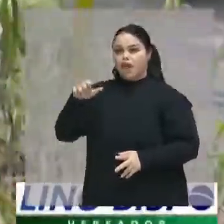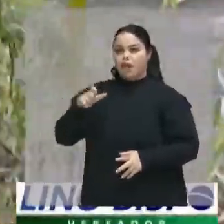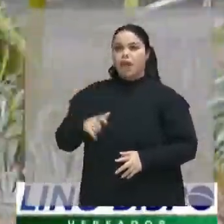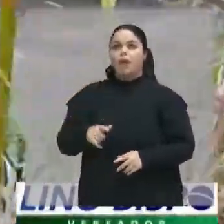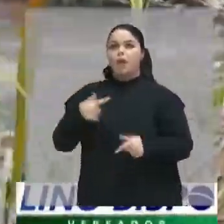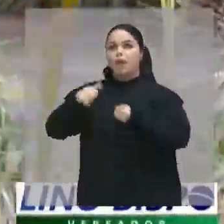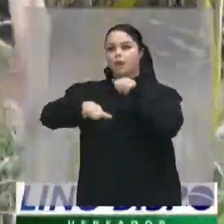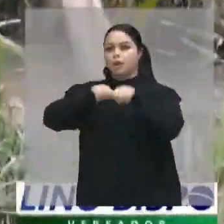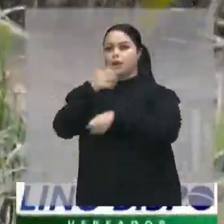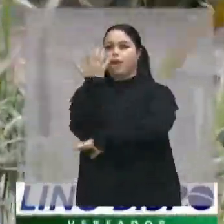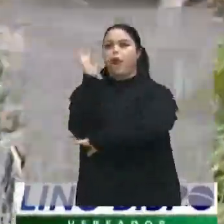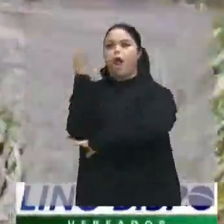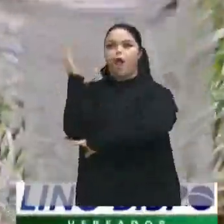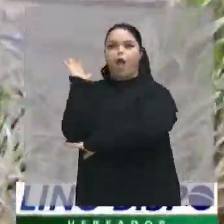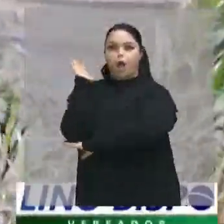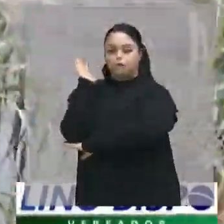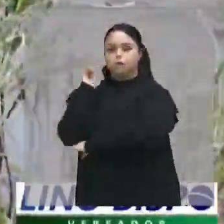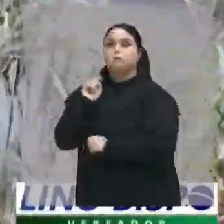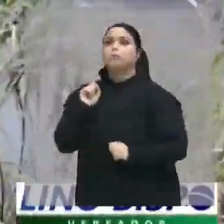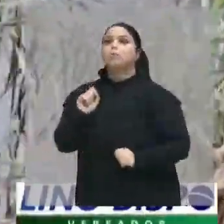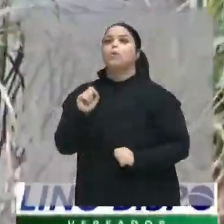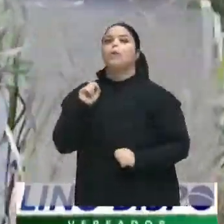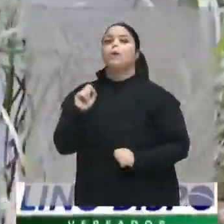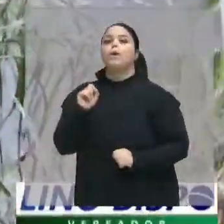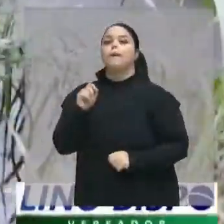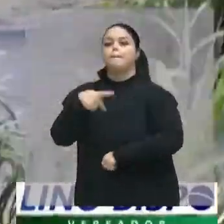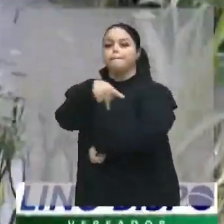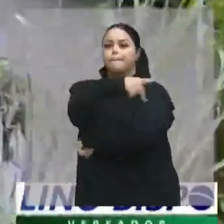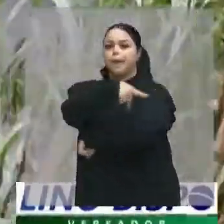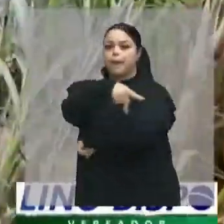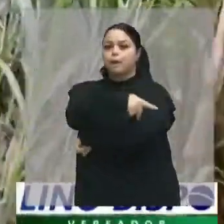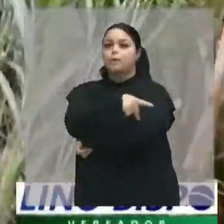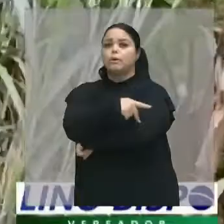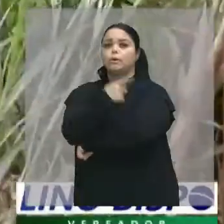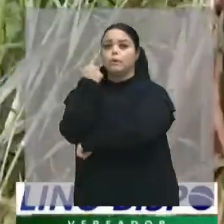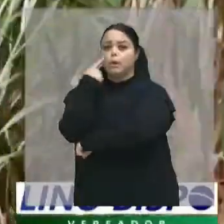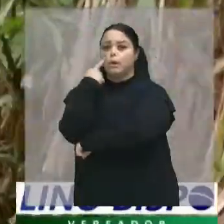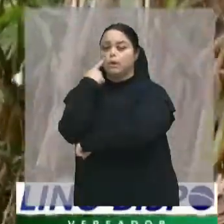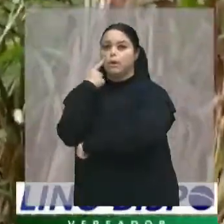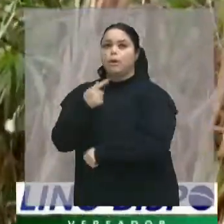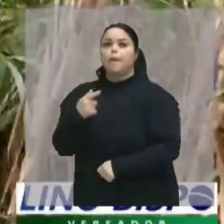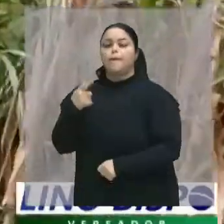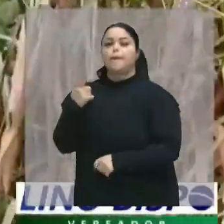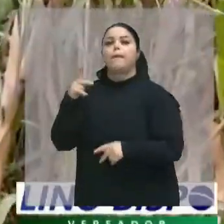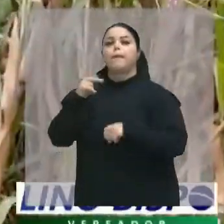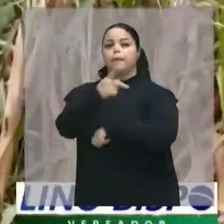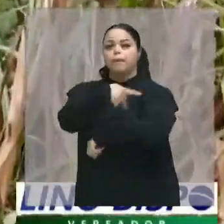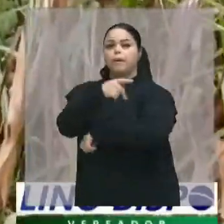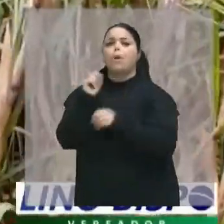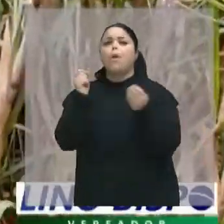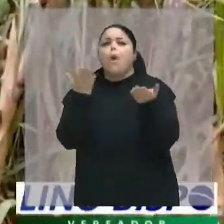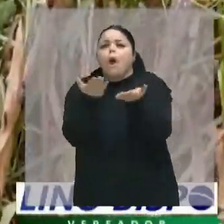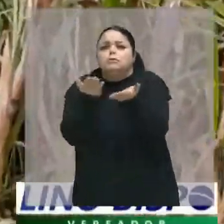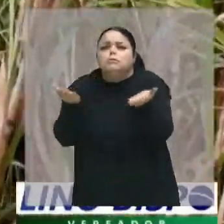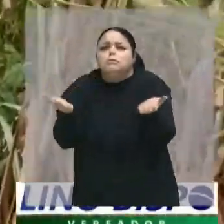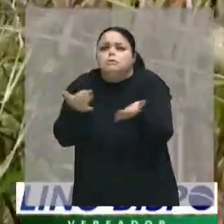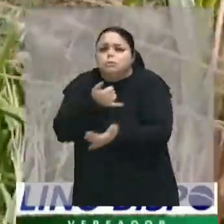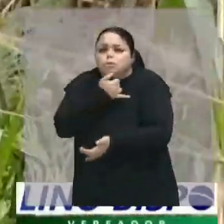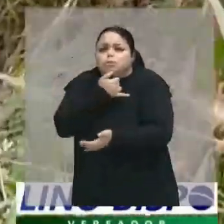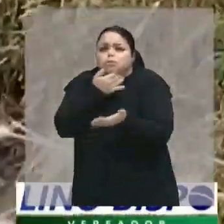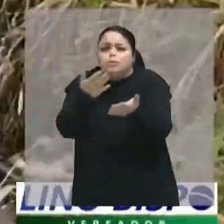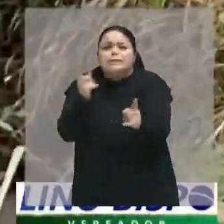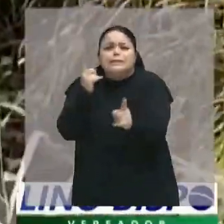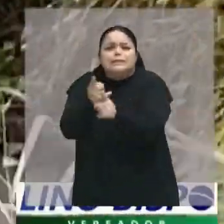essa área verde ali em um parque, não é? Então é o chamado Parque Senhorinha. Olha que situação triste que